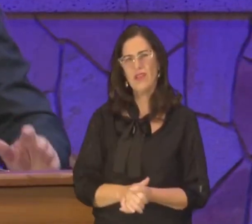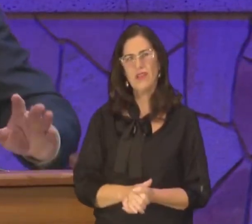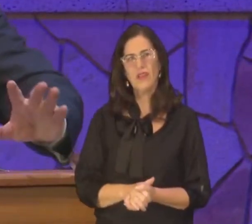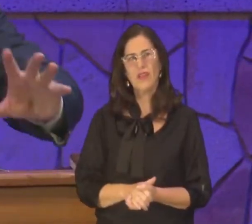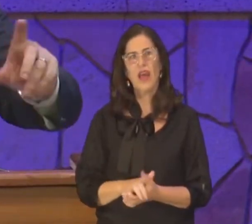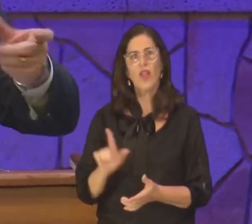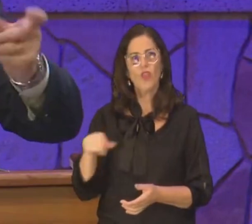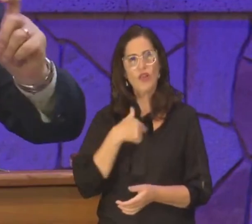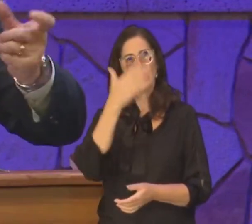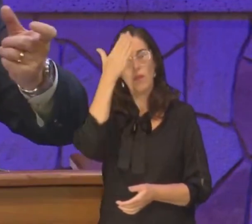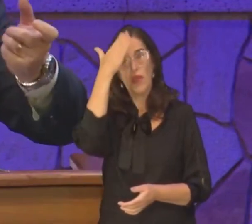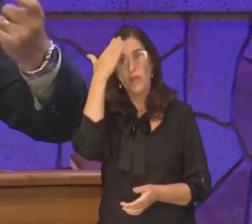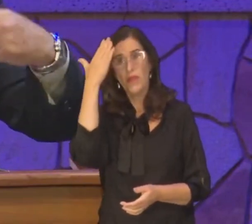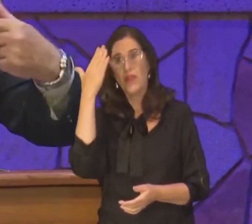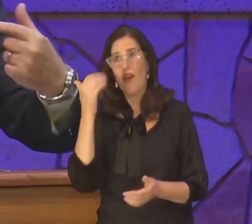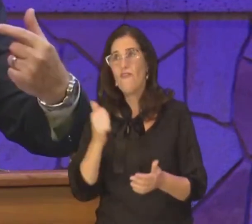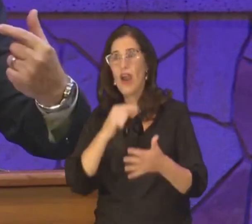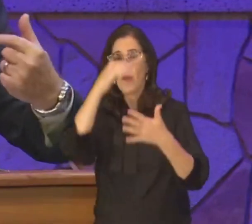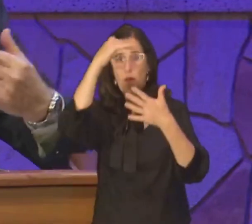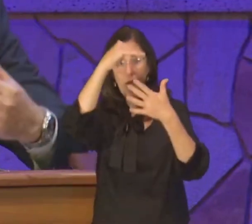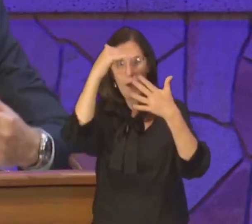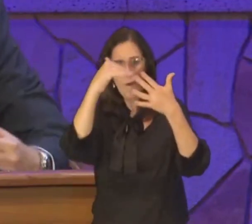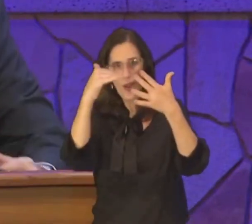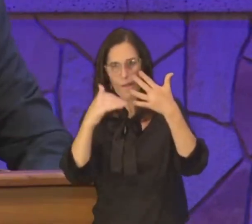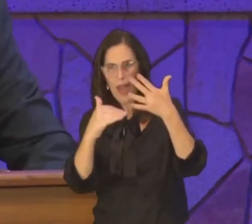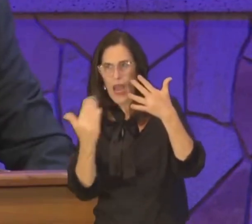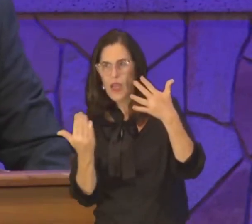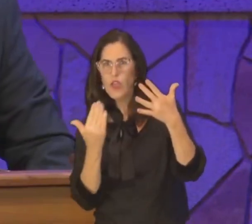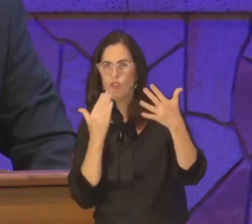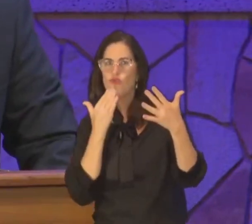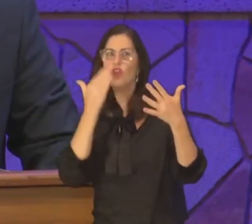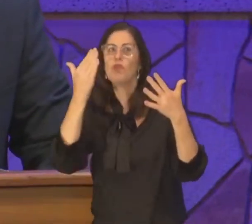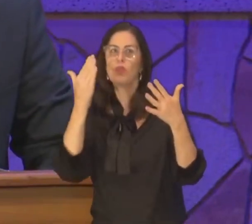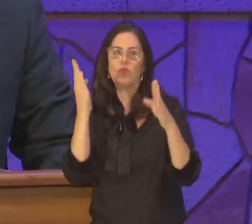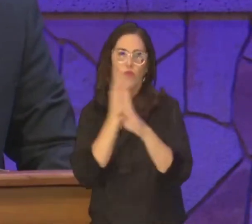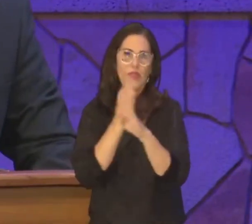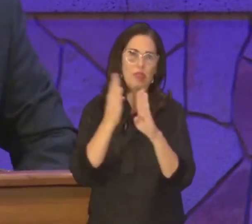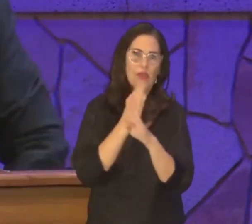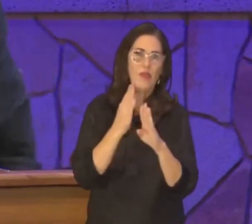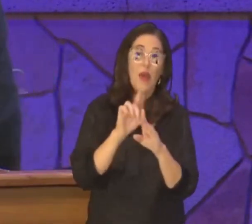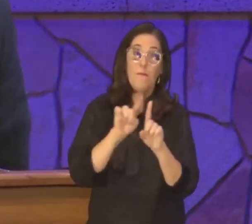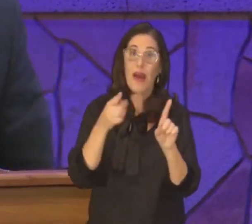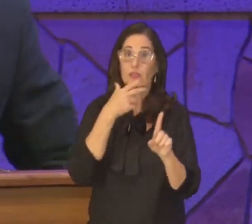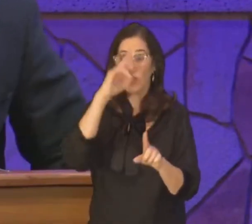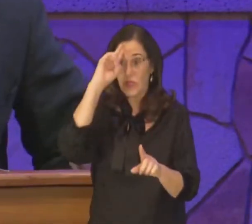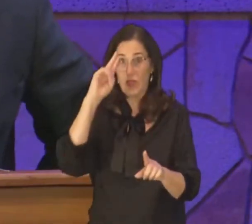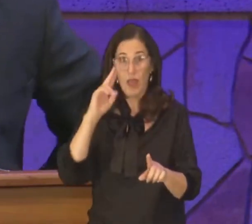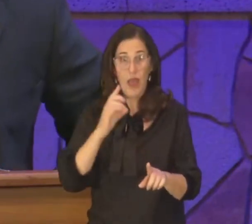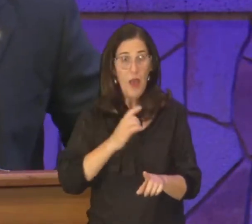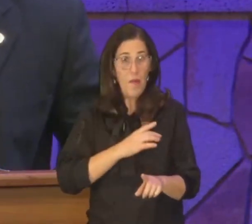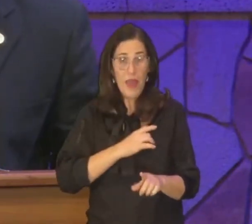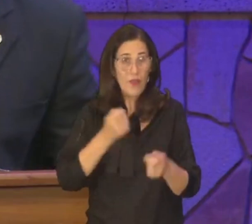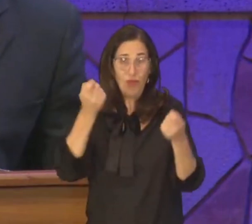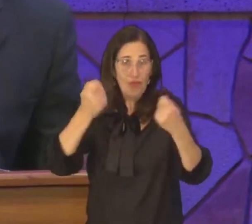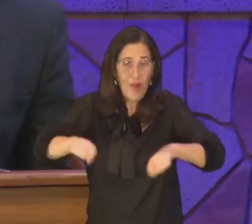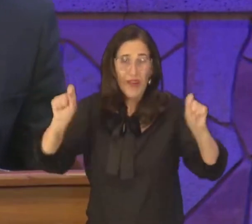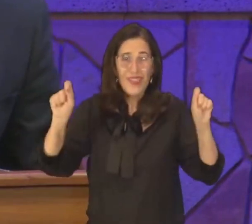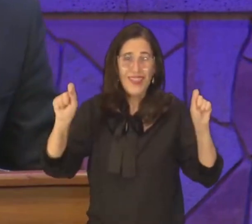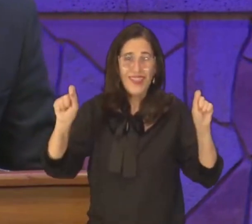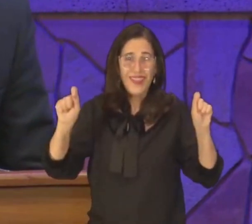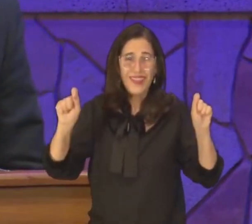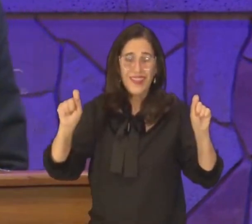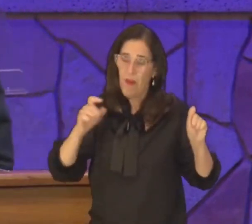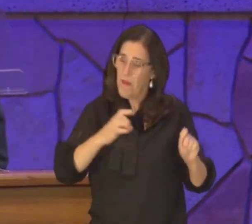Nós sabemos que há vários níveis e estilos de perseguição. Mas o Senhor diz: não tema.